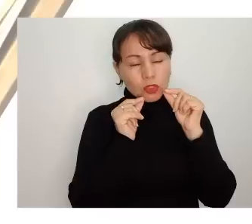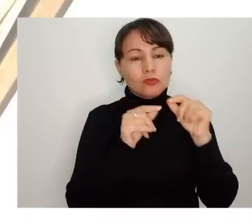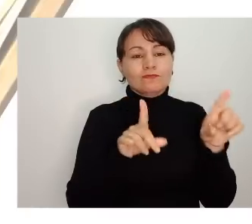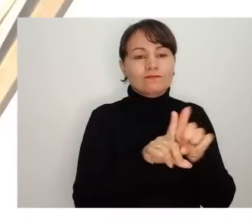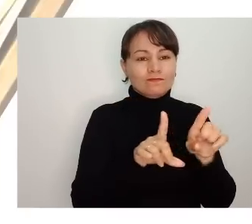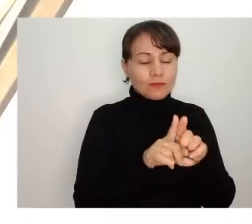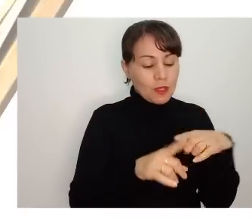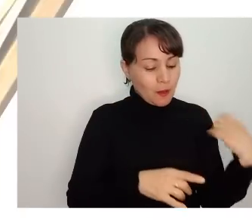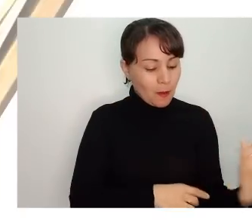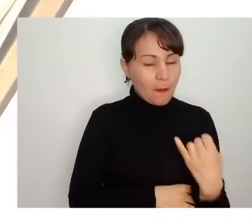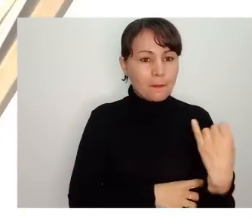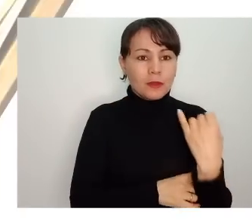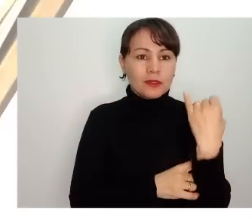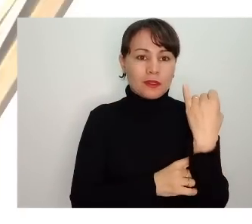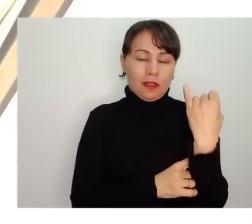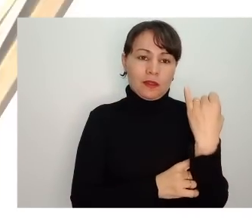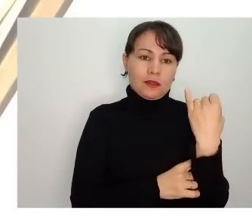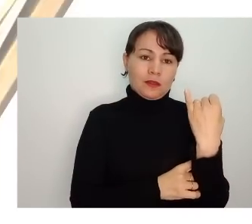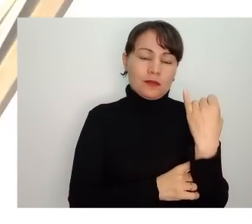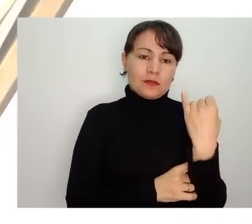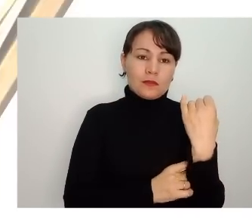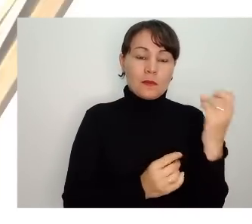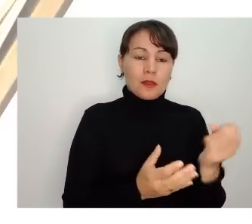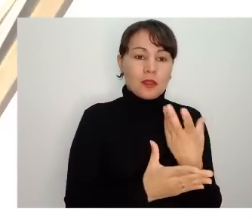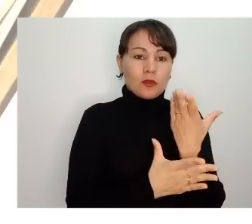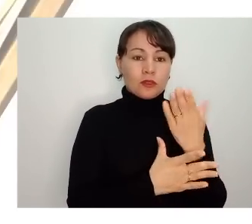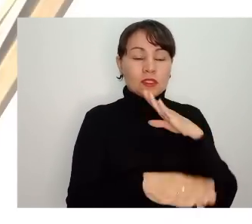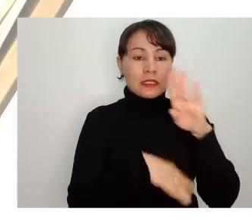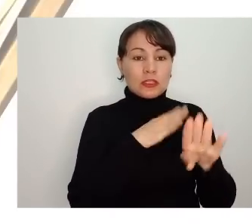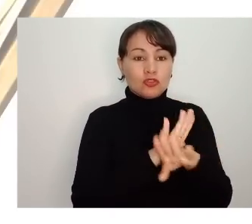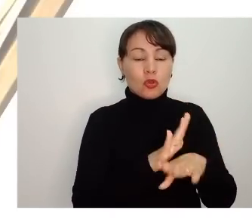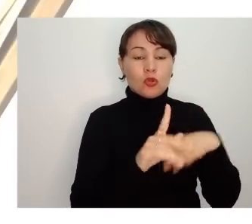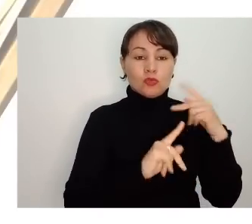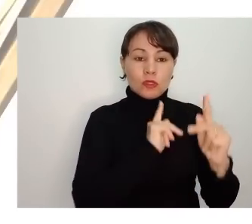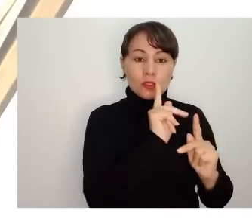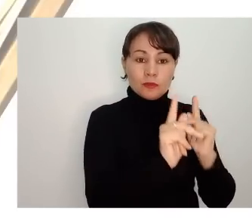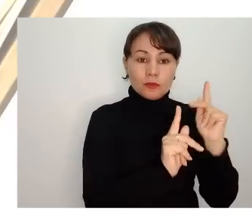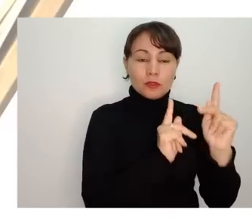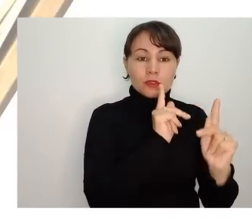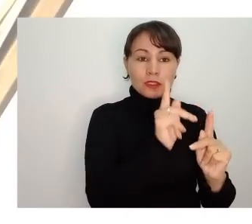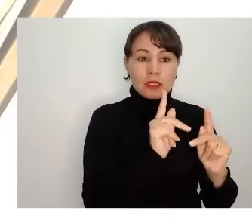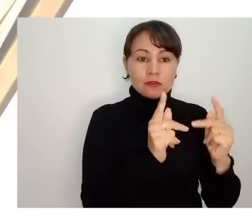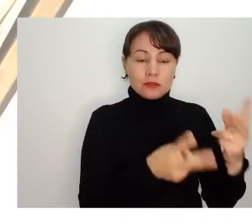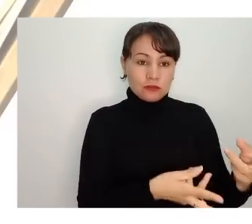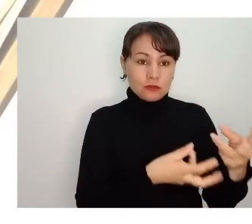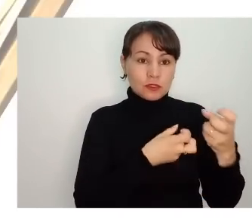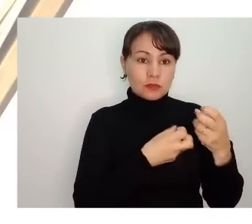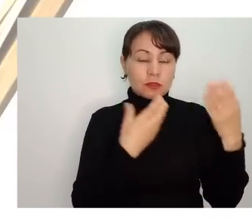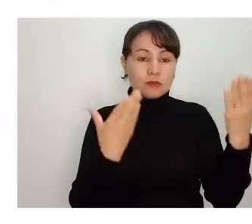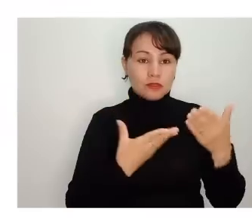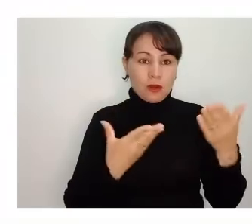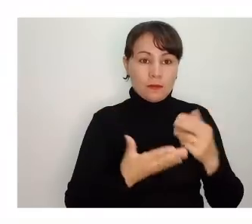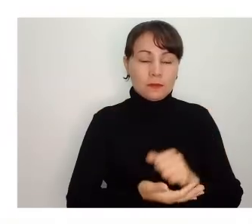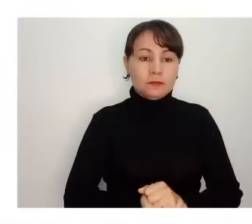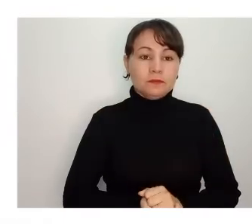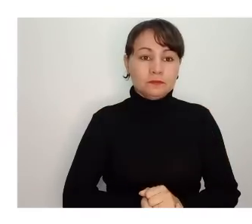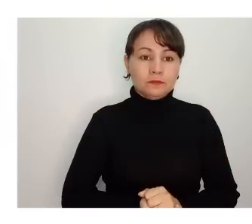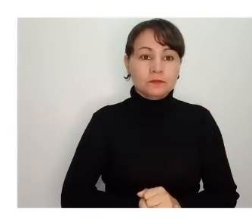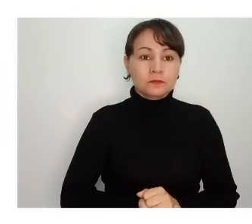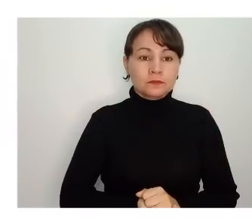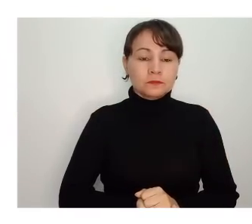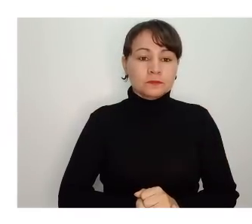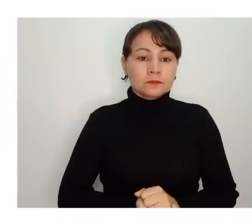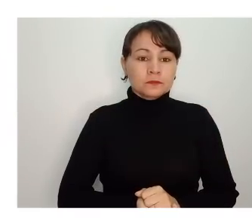um dos mais importantes para que ocorra todo aquele processo bioquímico que vocês viram para consolidar a